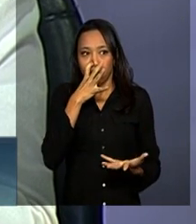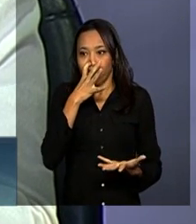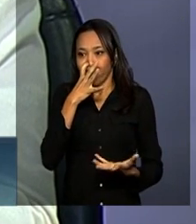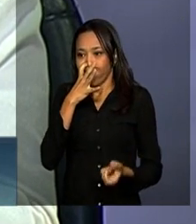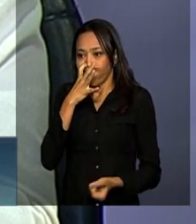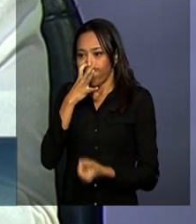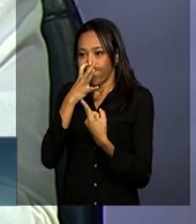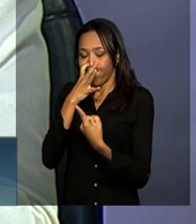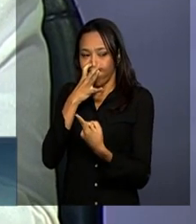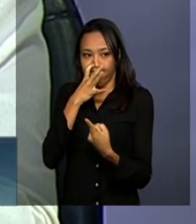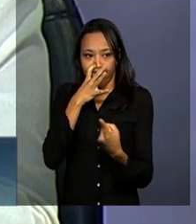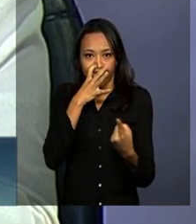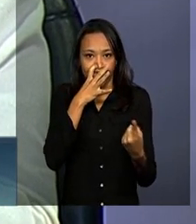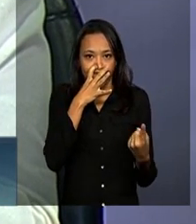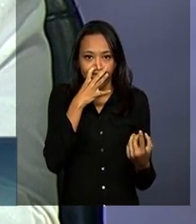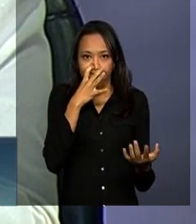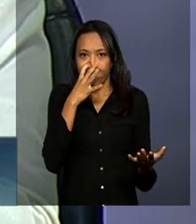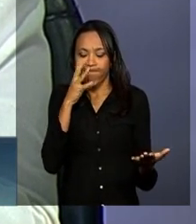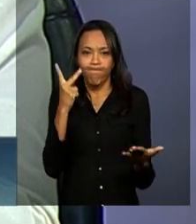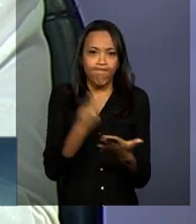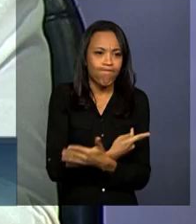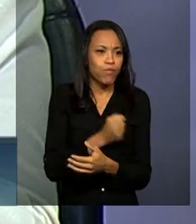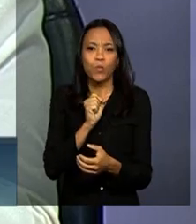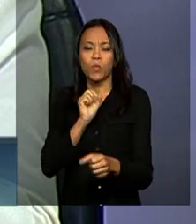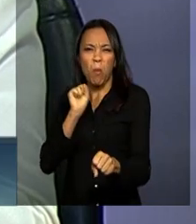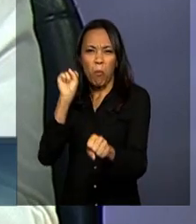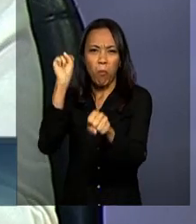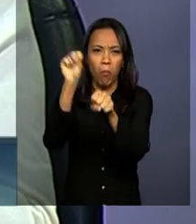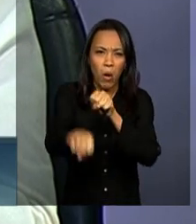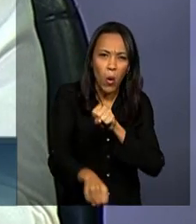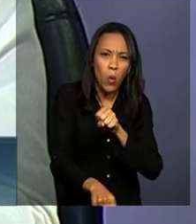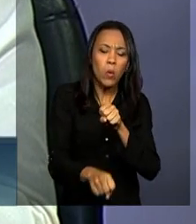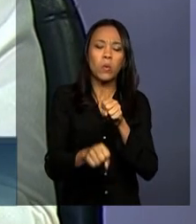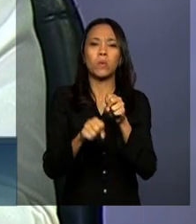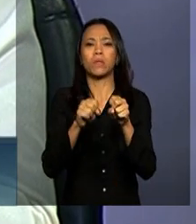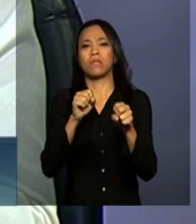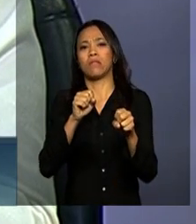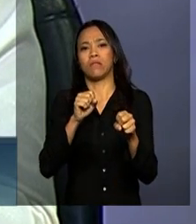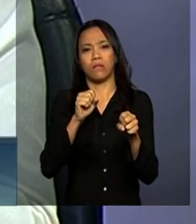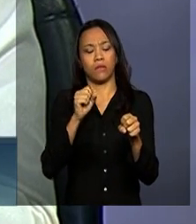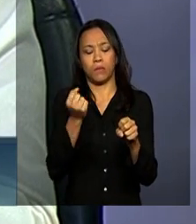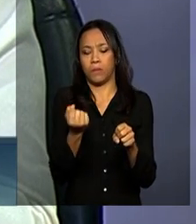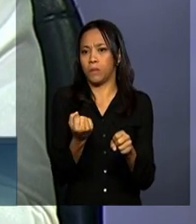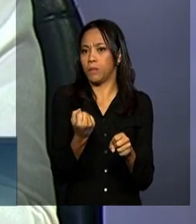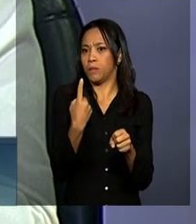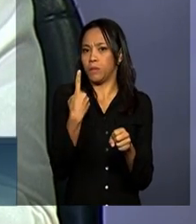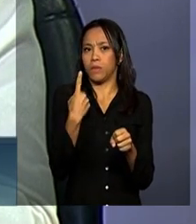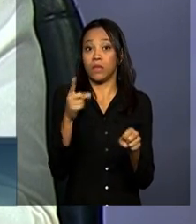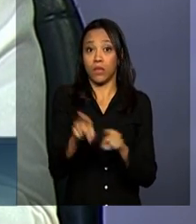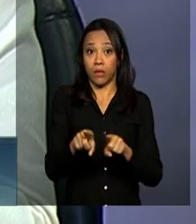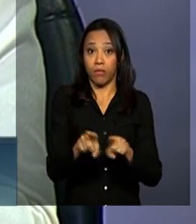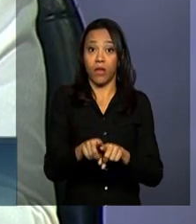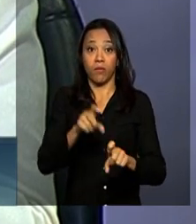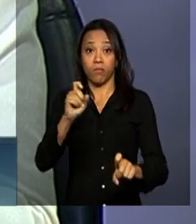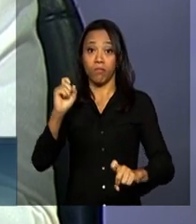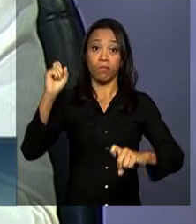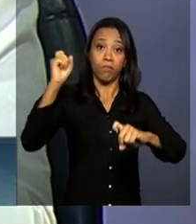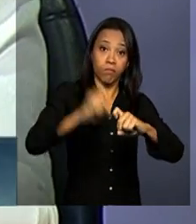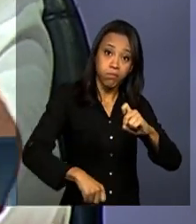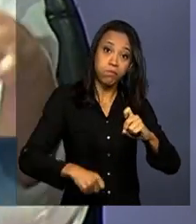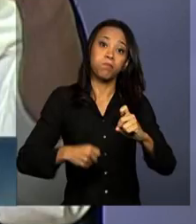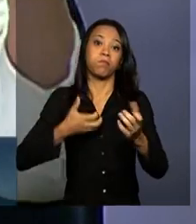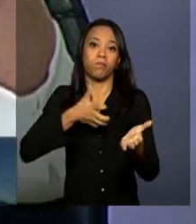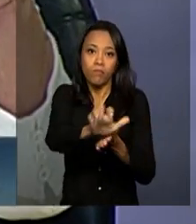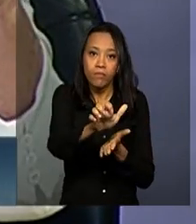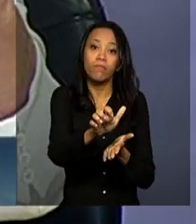Estão aí os números de homicídios, né? E também de estupros, que